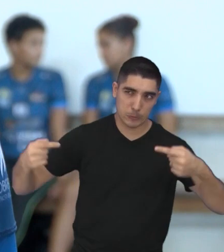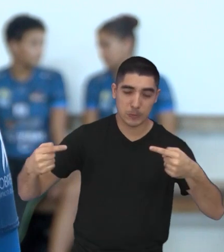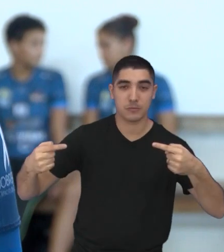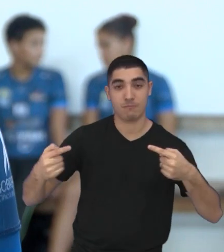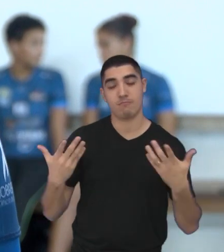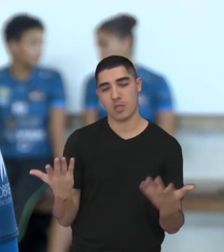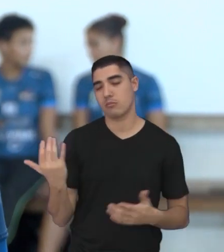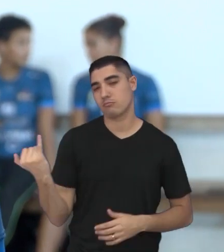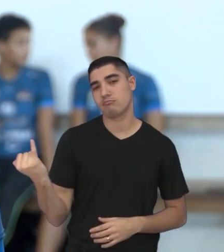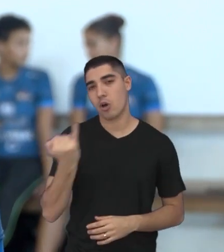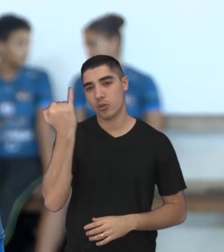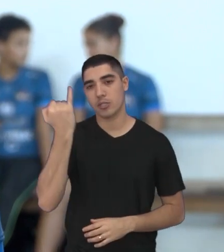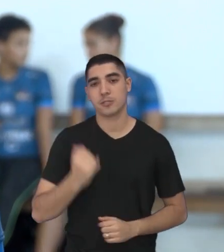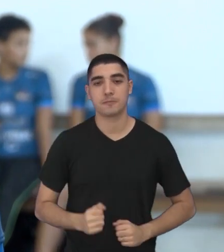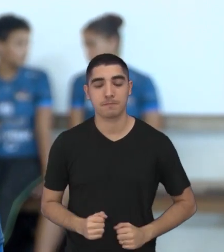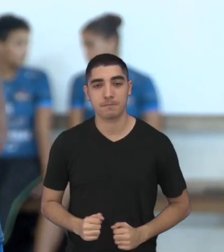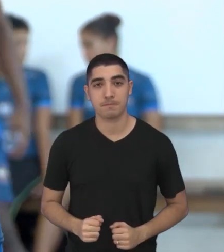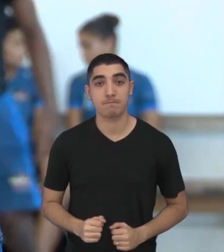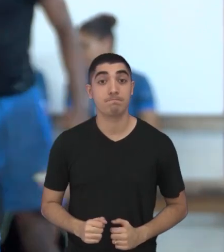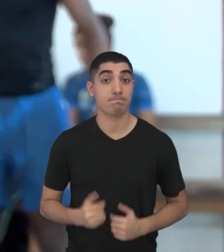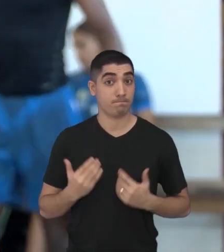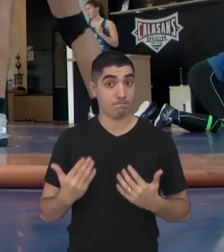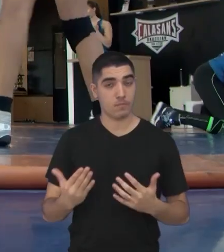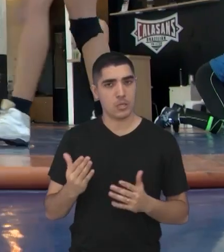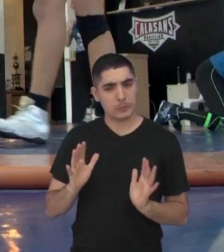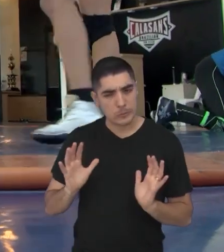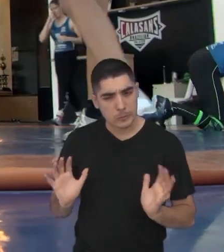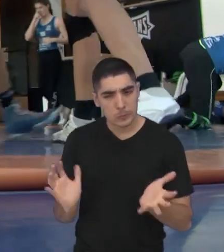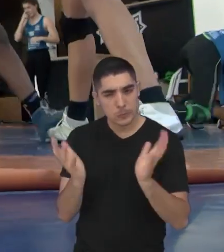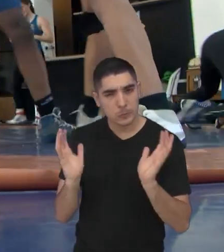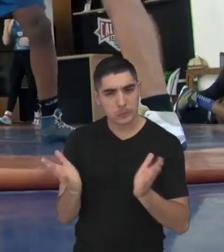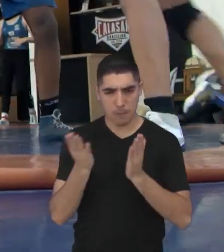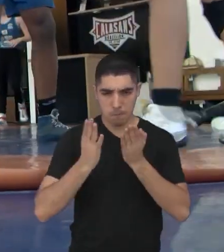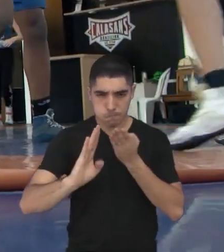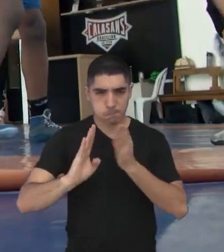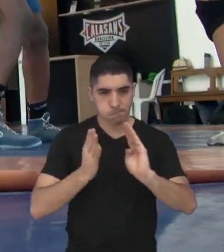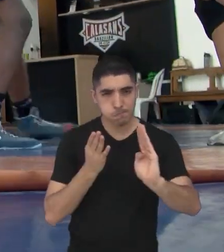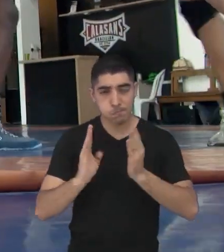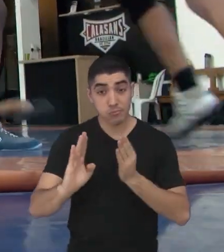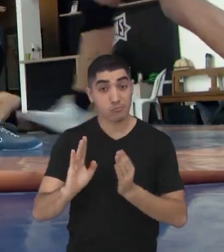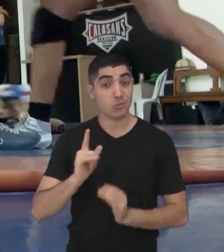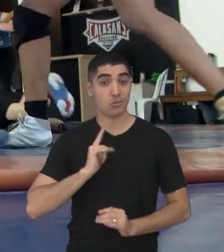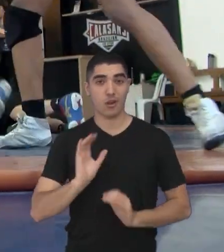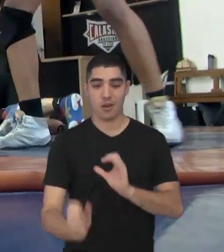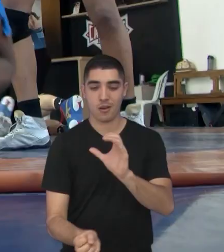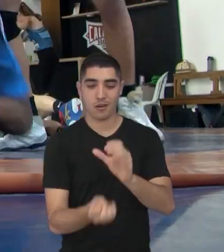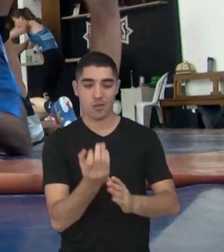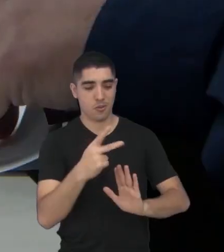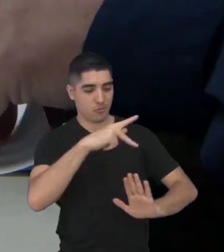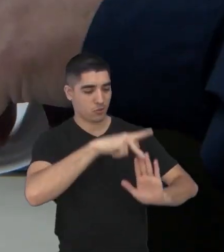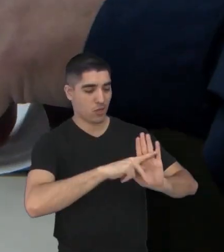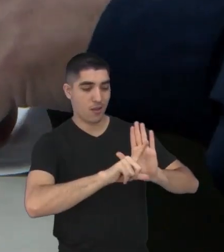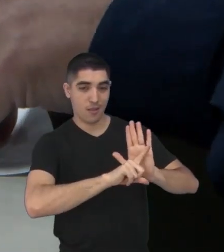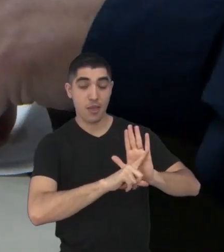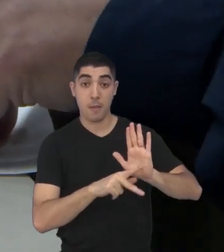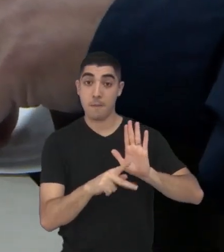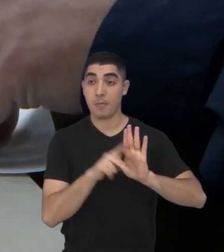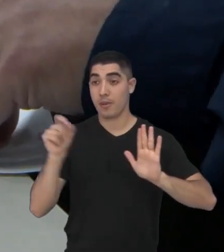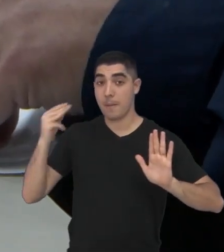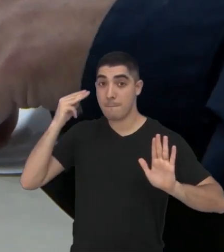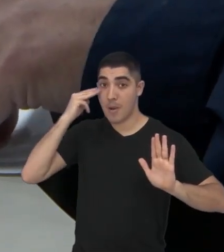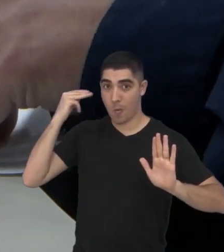vai. Então, eu acho que é importante também. Para que o incentivo às artes marciais cresça ainda mais, um projeto de